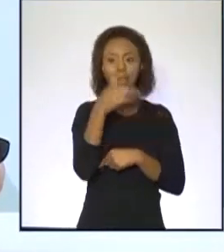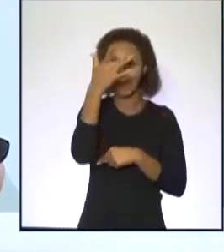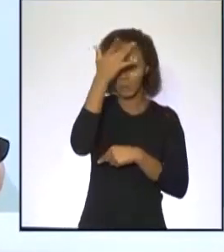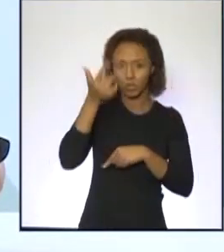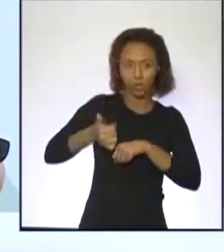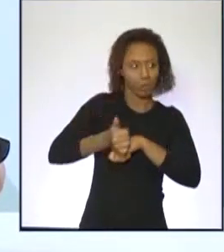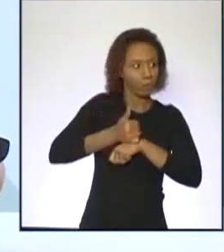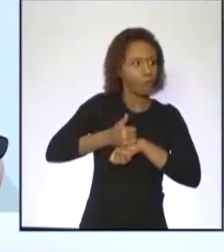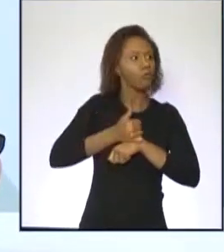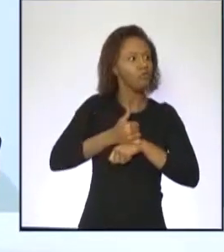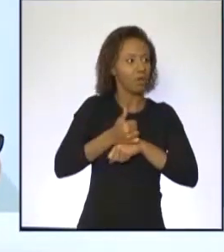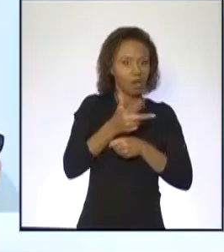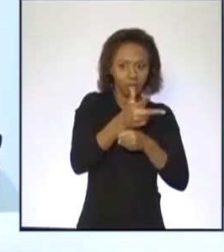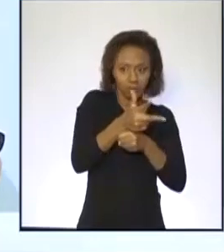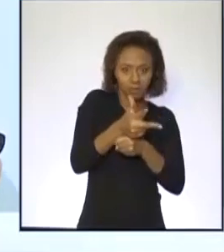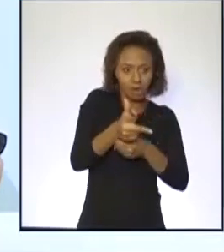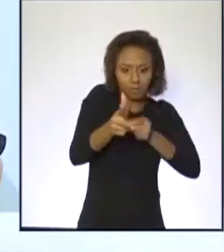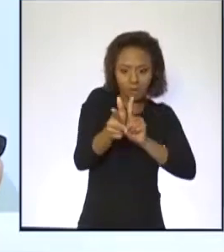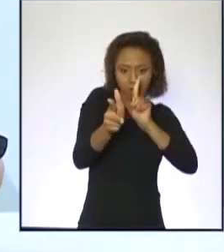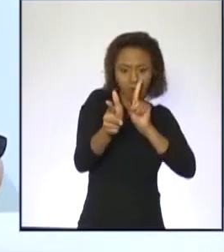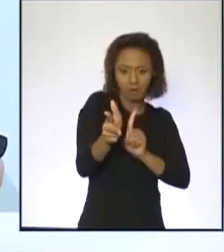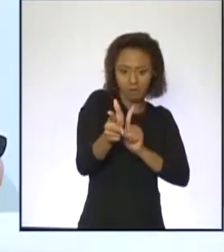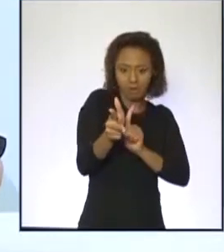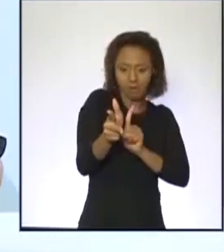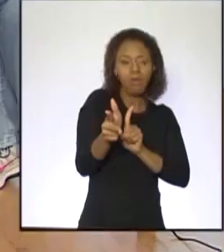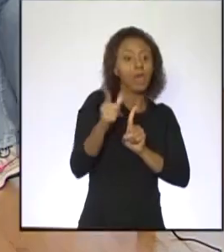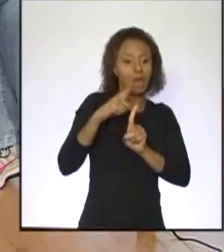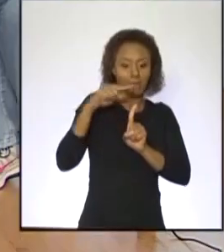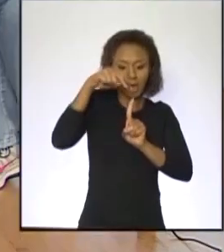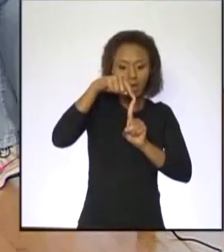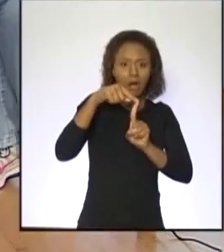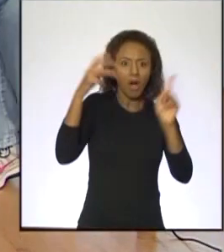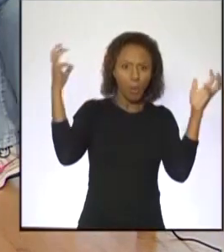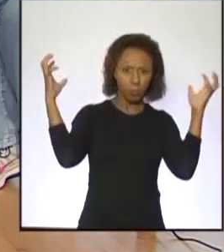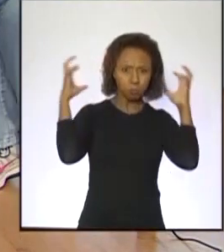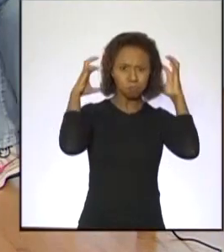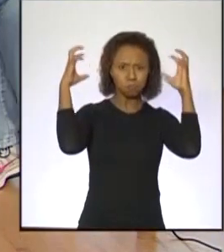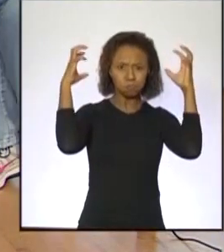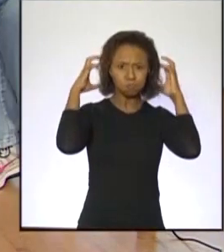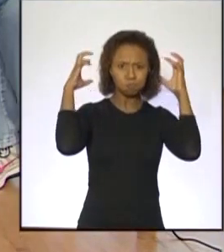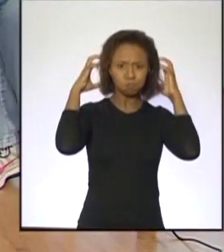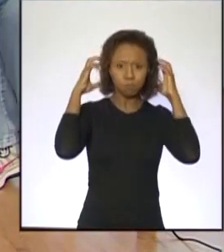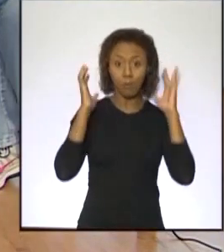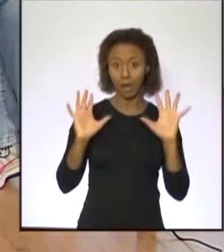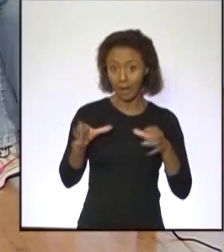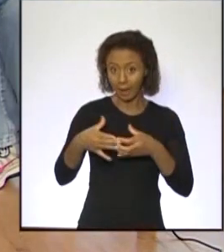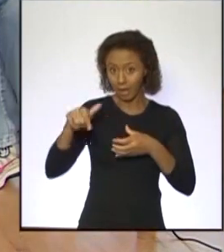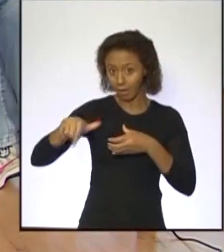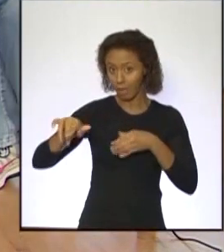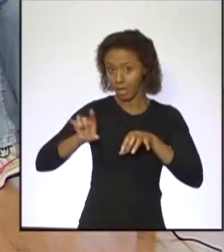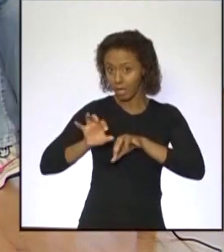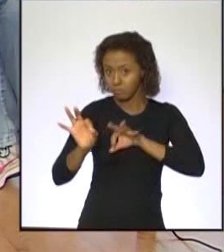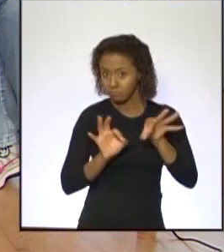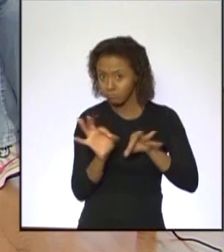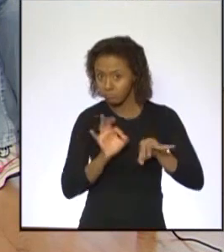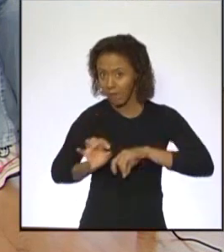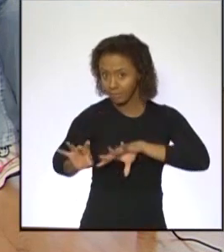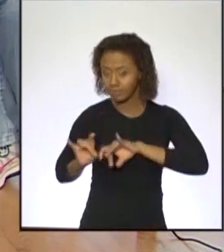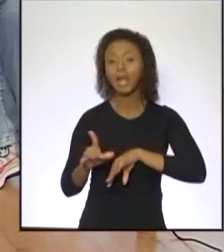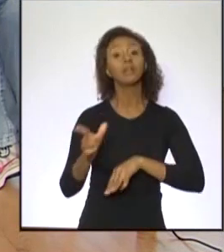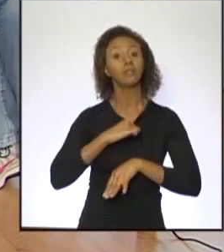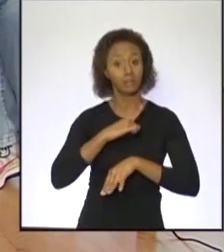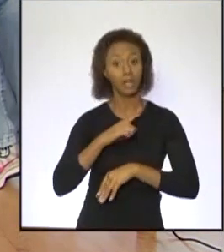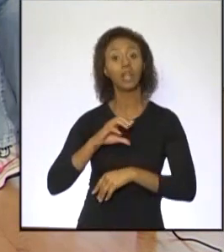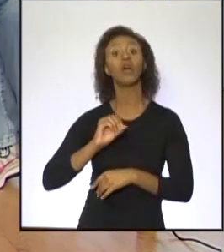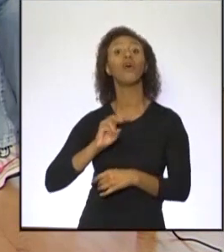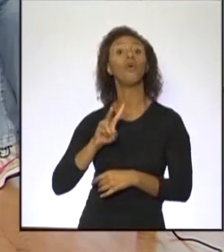bem grandões. O pessoal aqui a equipe técnica, tudo estão usando over-ears, né?